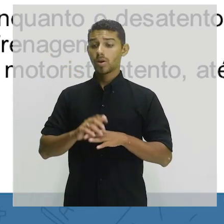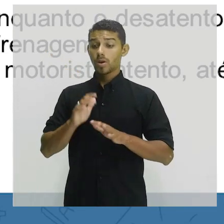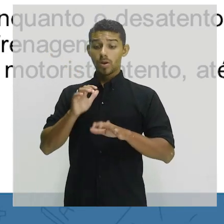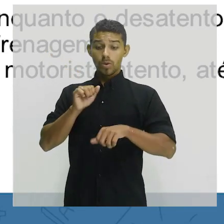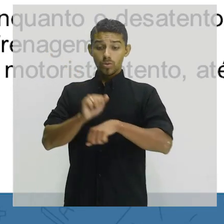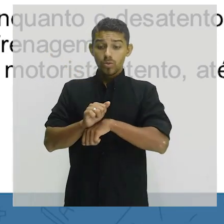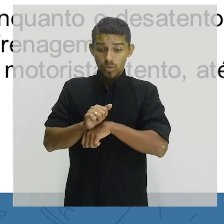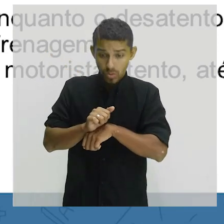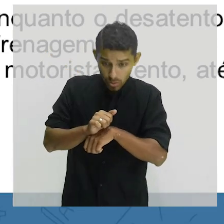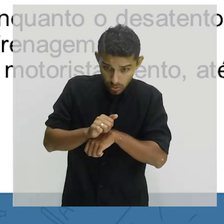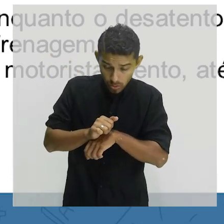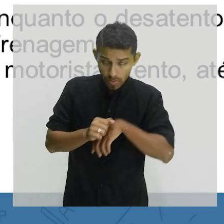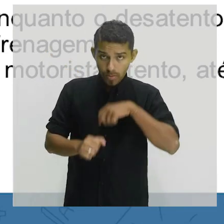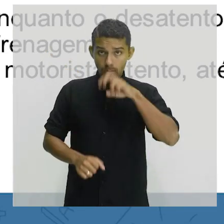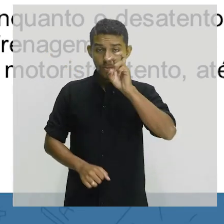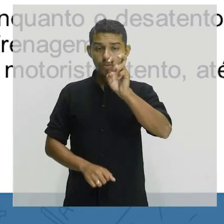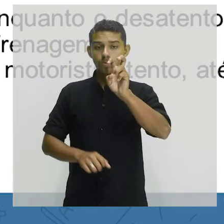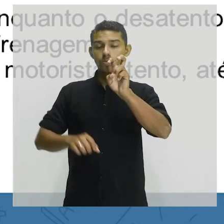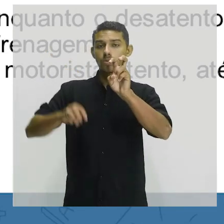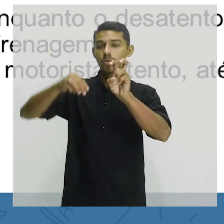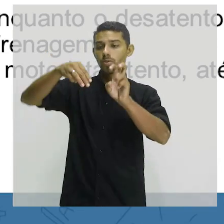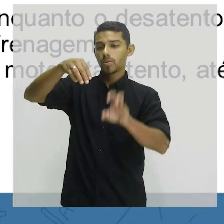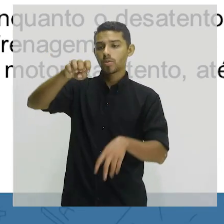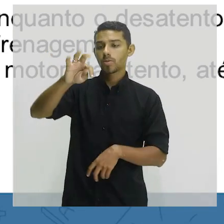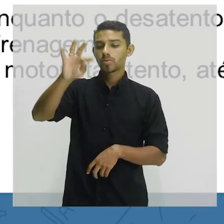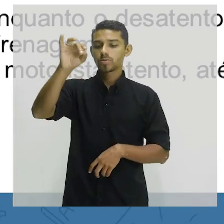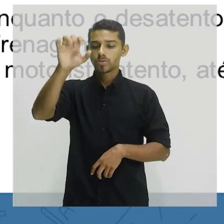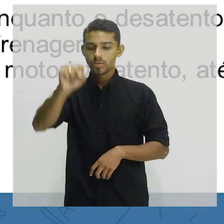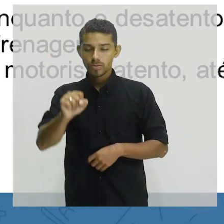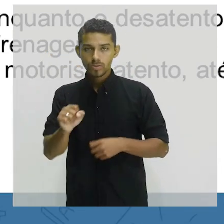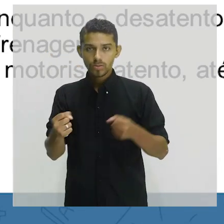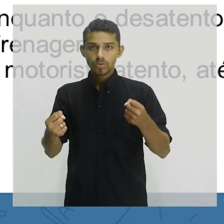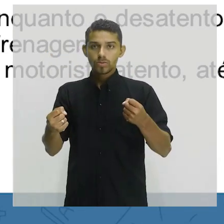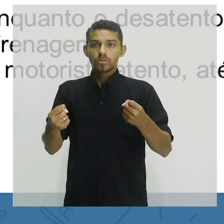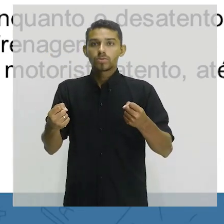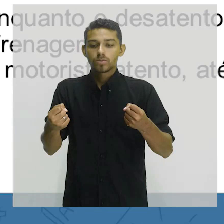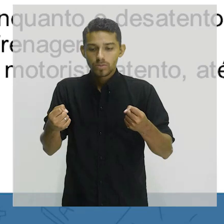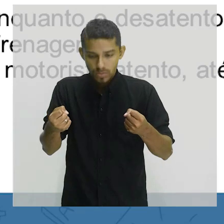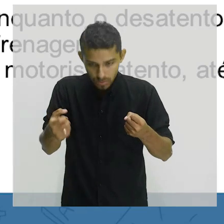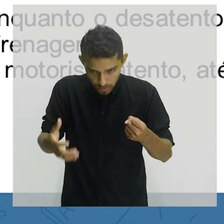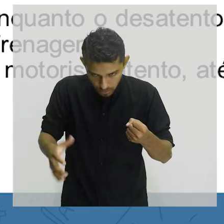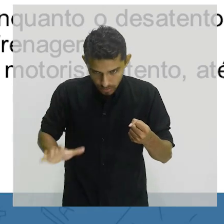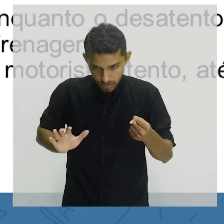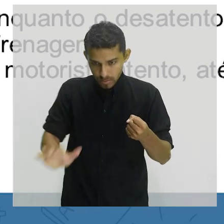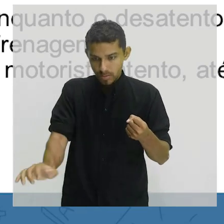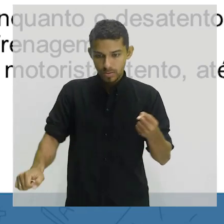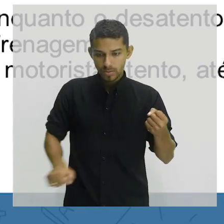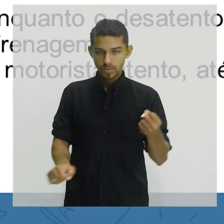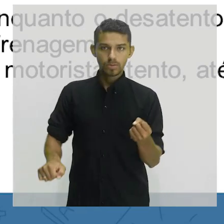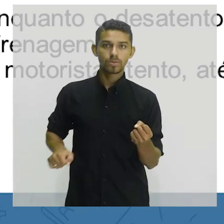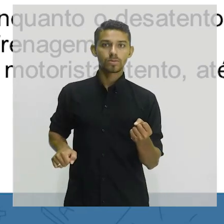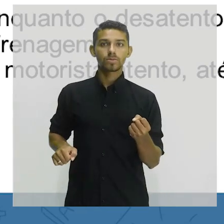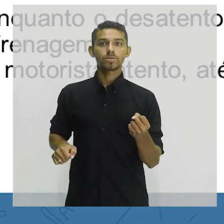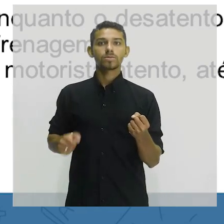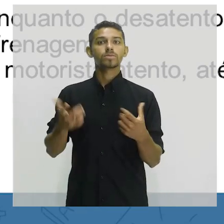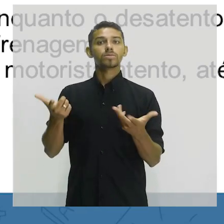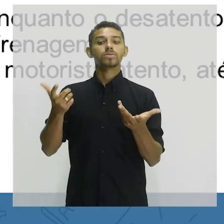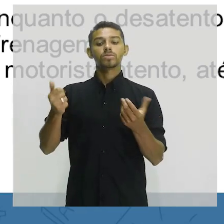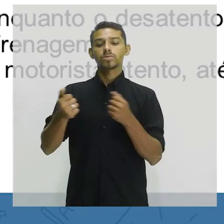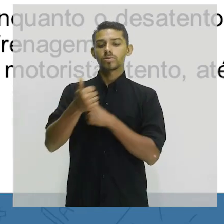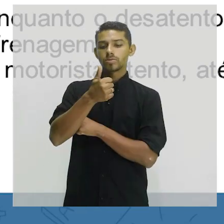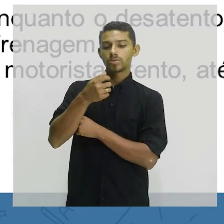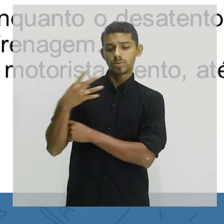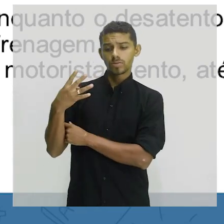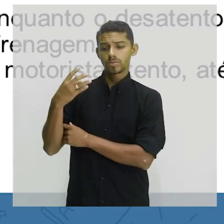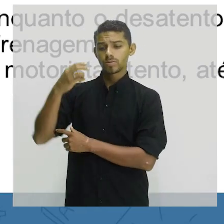5 metros por segundo ao quadrado. O motorista atento aciona o freio a velocidade de 14 metros